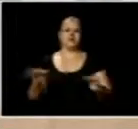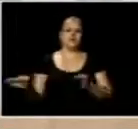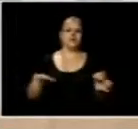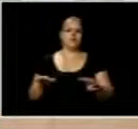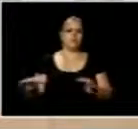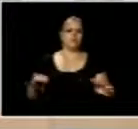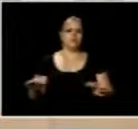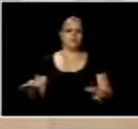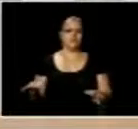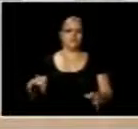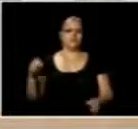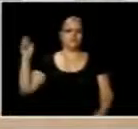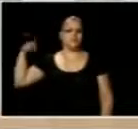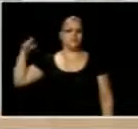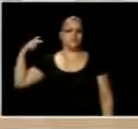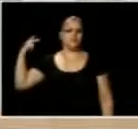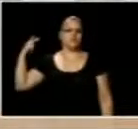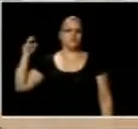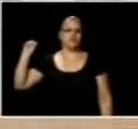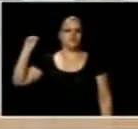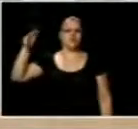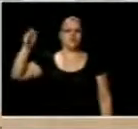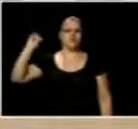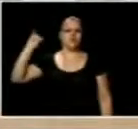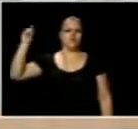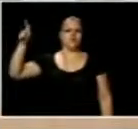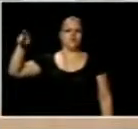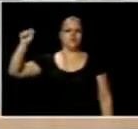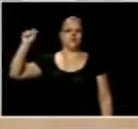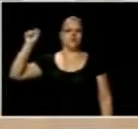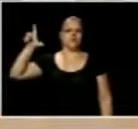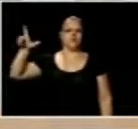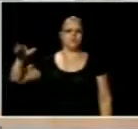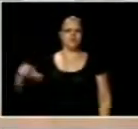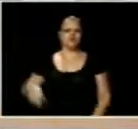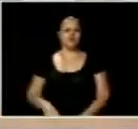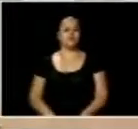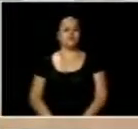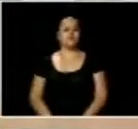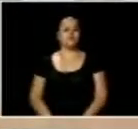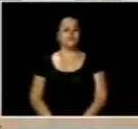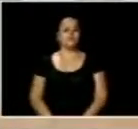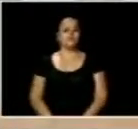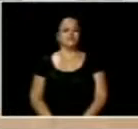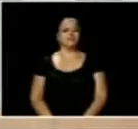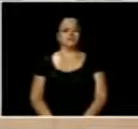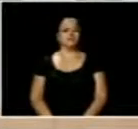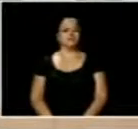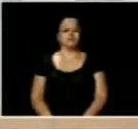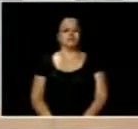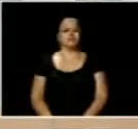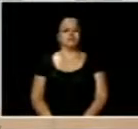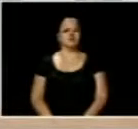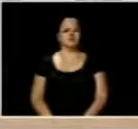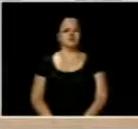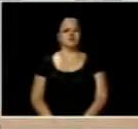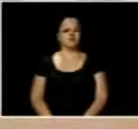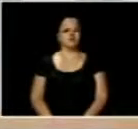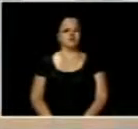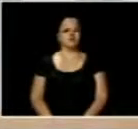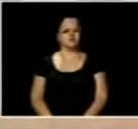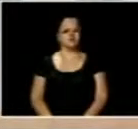com empenho para quê? Para fazer acontecer o nosso Plano Municipal de Cultura, o Fundo de Cultura,